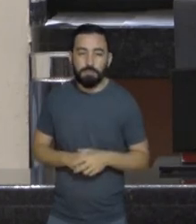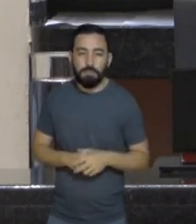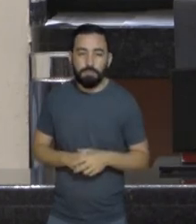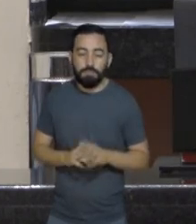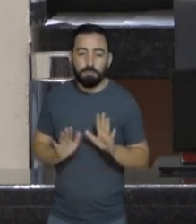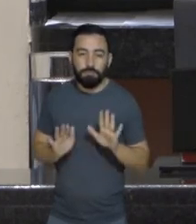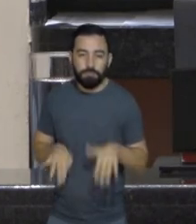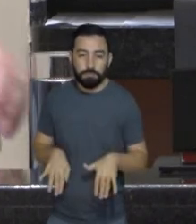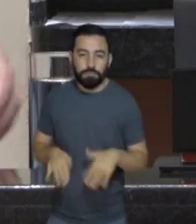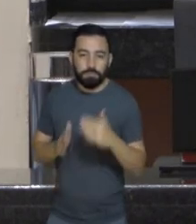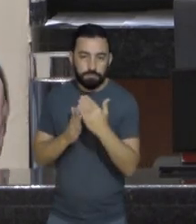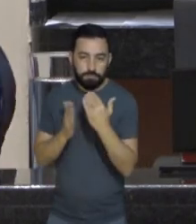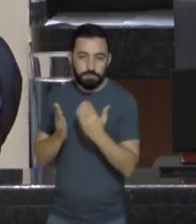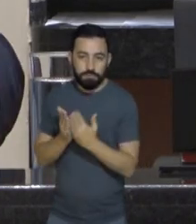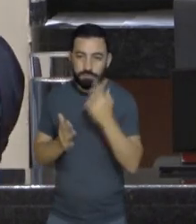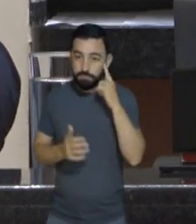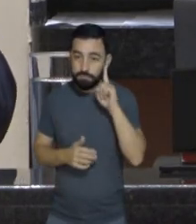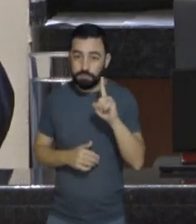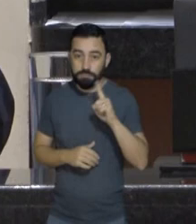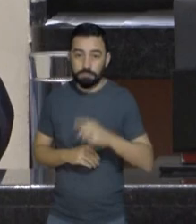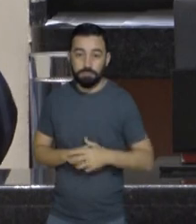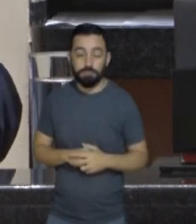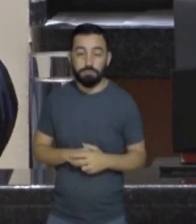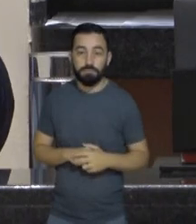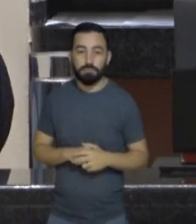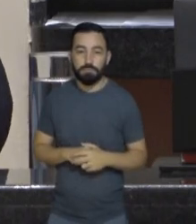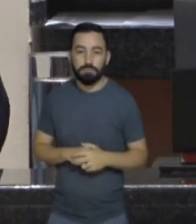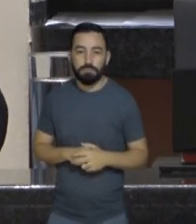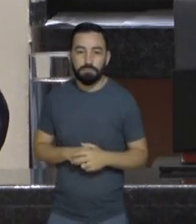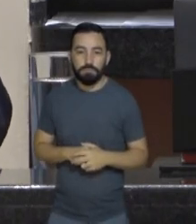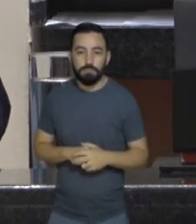Fim da ordem do dia.